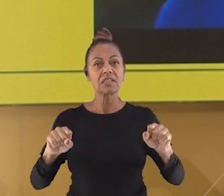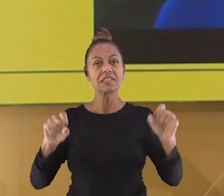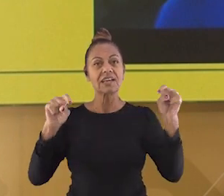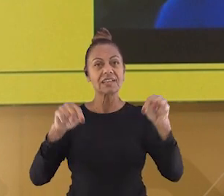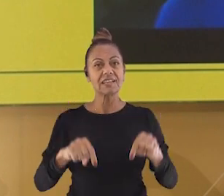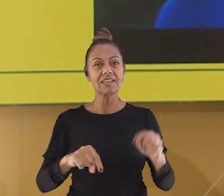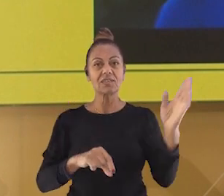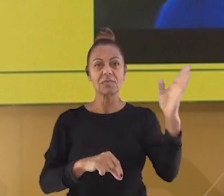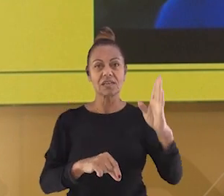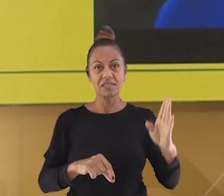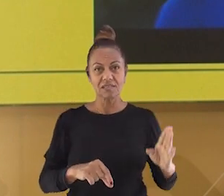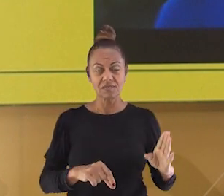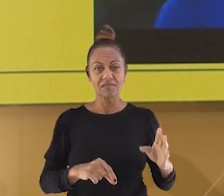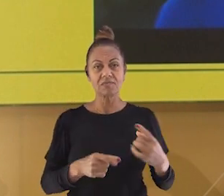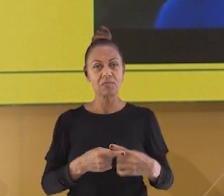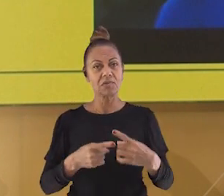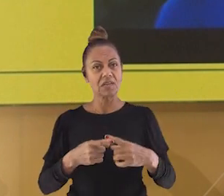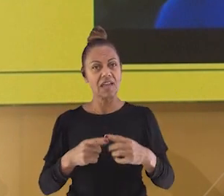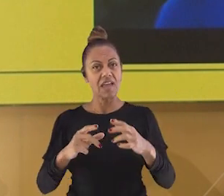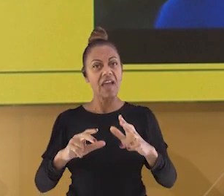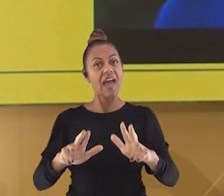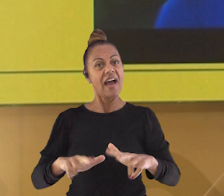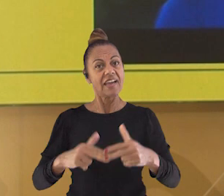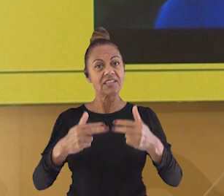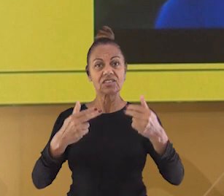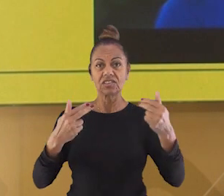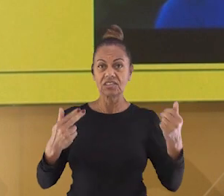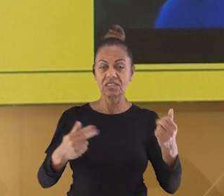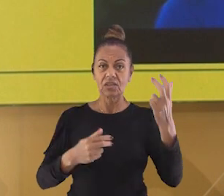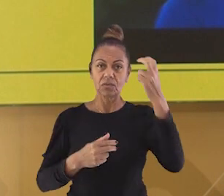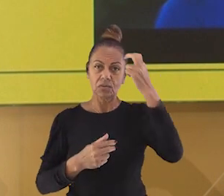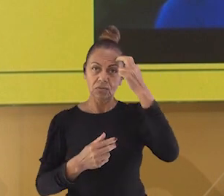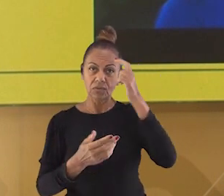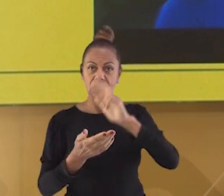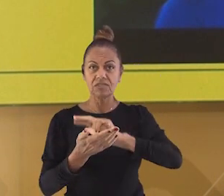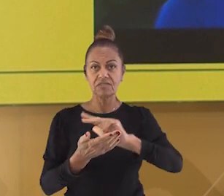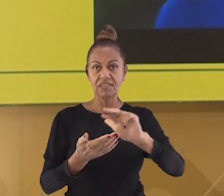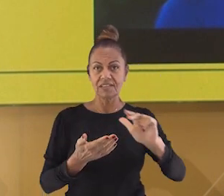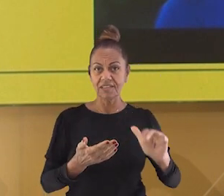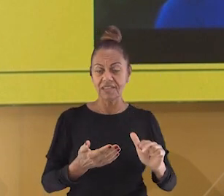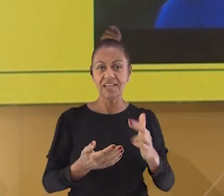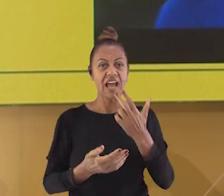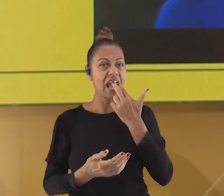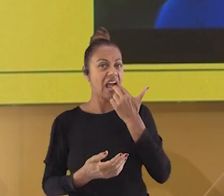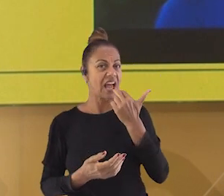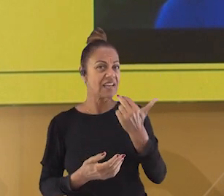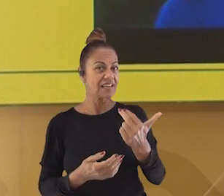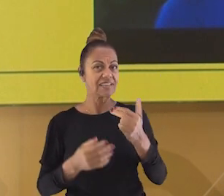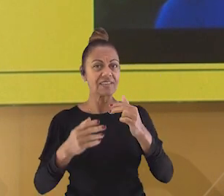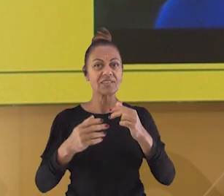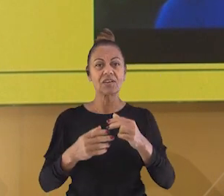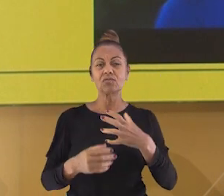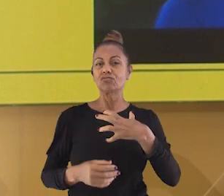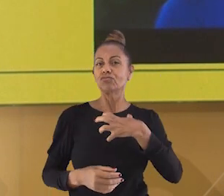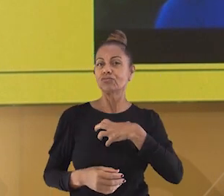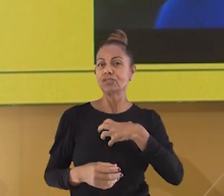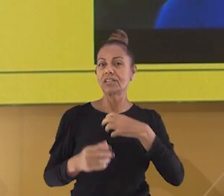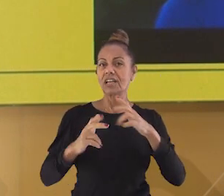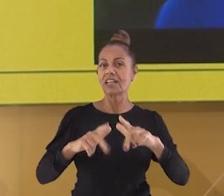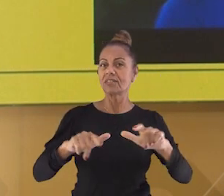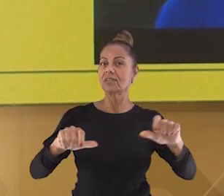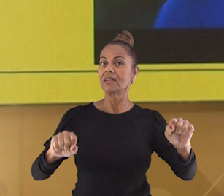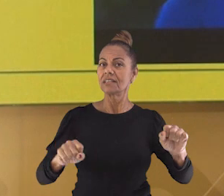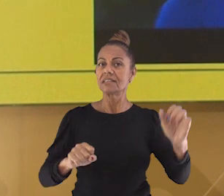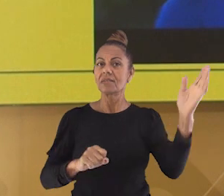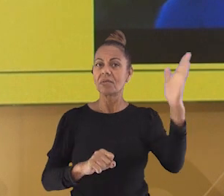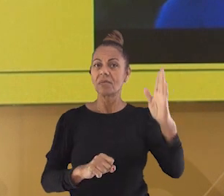como as diferenças étnicas e culturais, a língua e as formas de linguagem também são diversas no Brasil